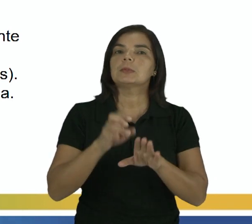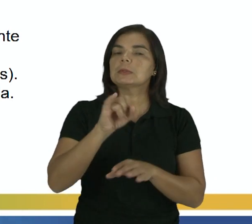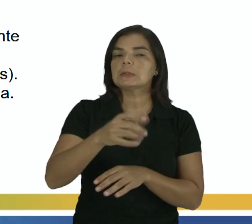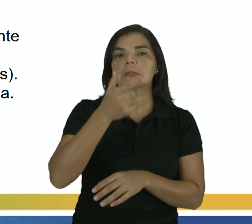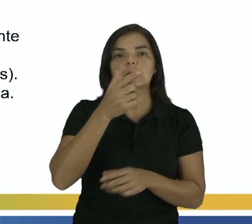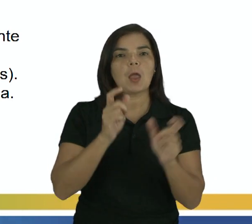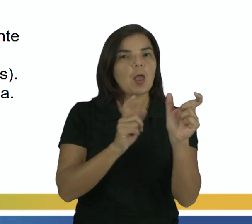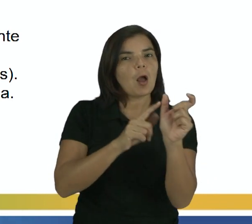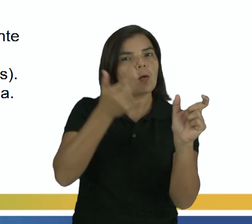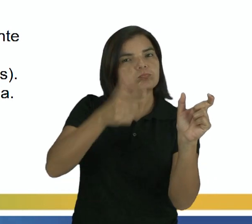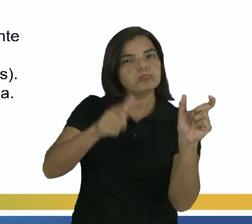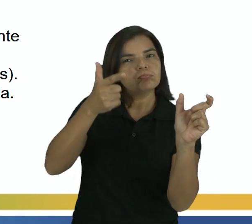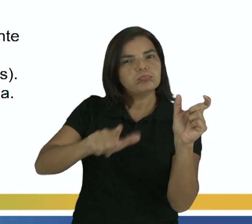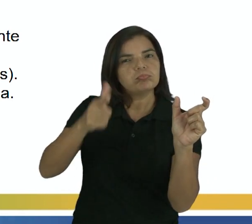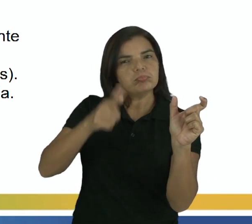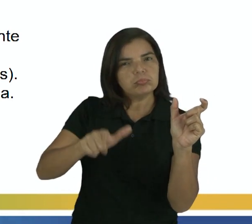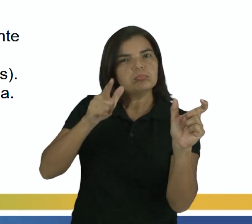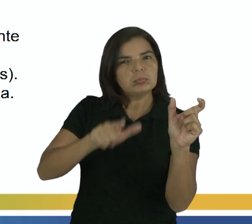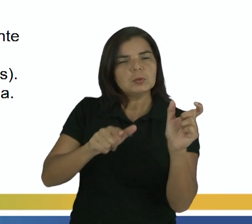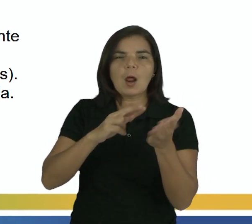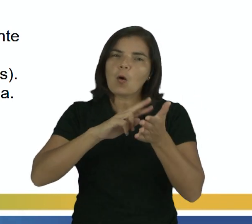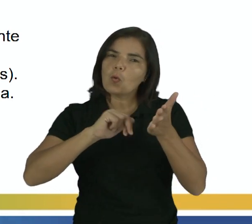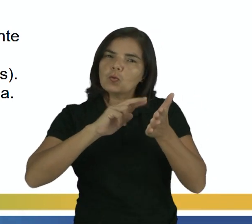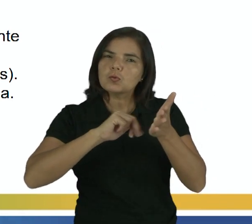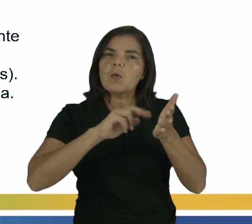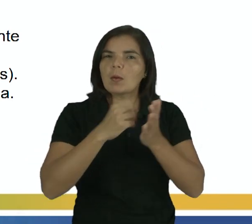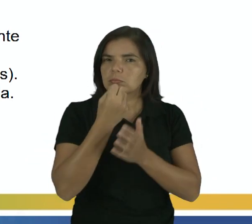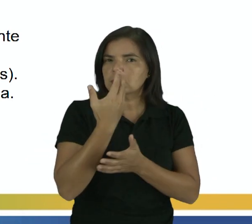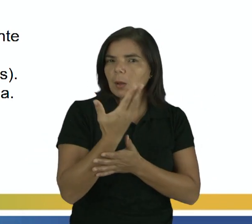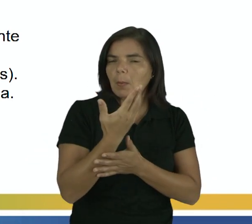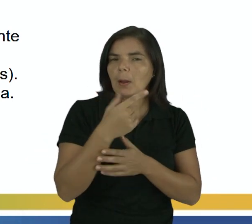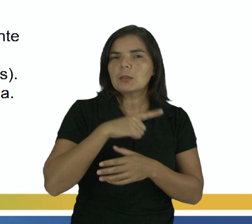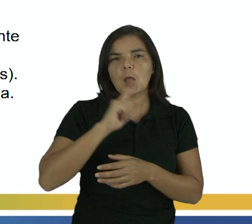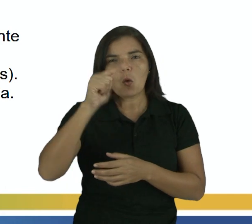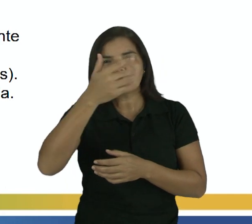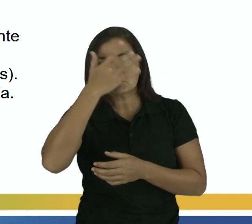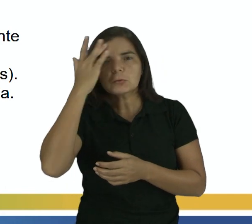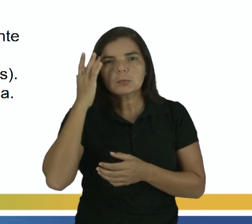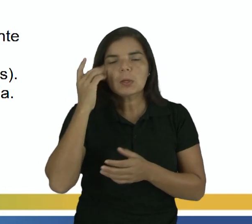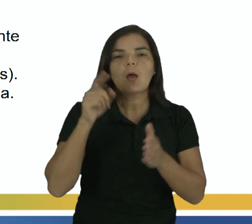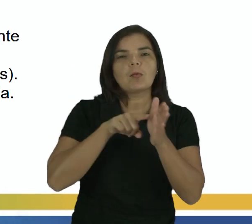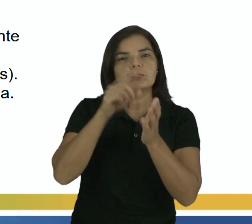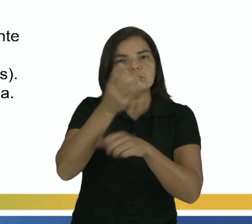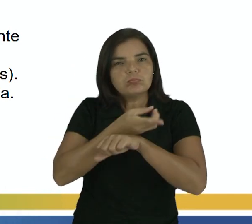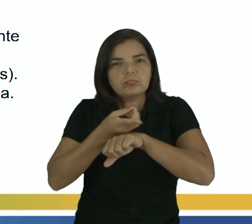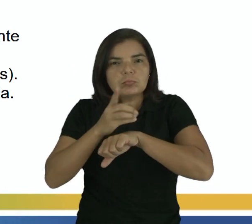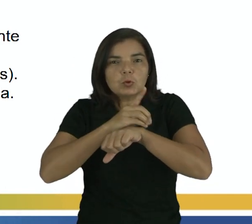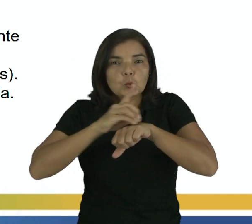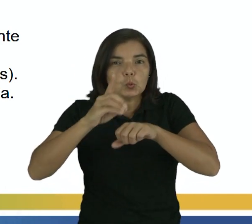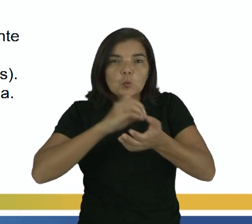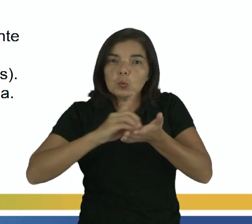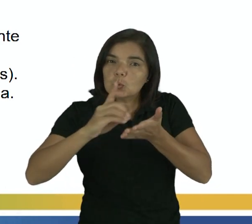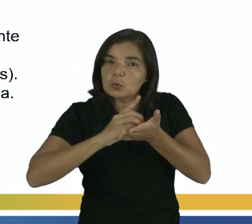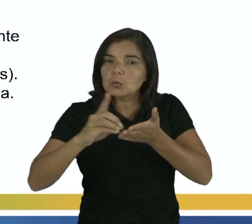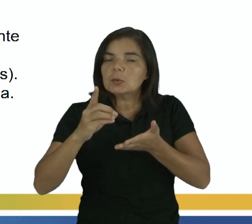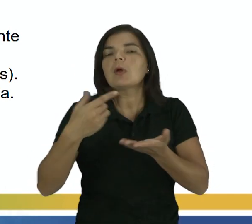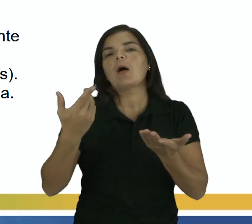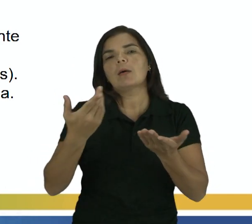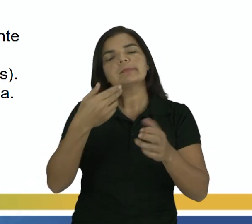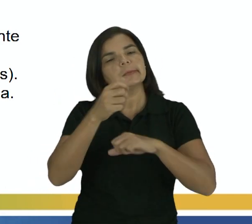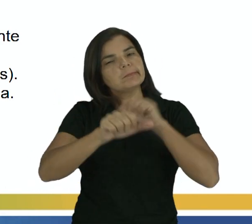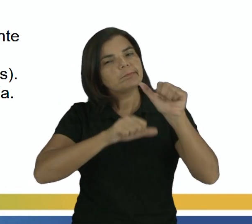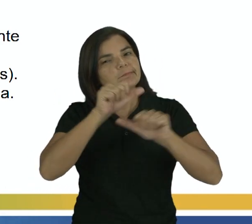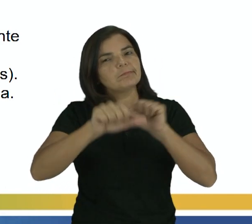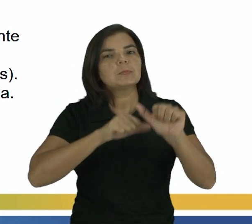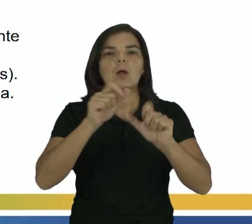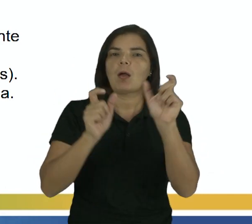repetiu algumas palavras, será que o seu vocabulário está bom? Você precisa ter outras palavras? Procura um dicionário que está acessível a você. Então, vá mudando